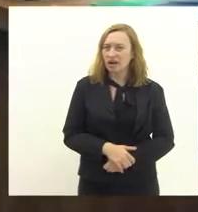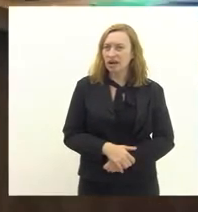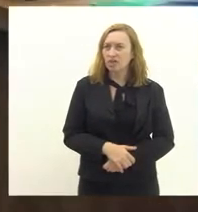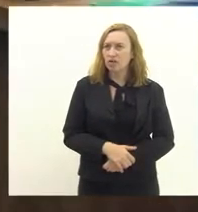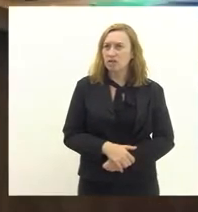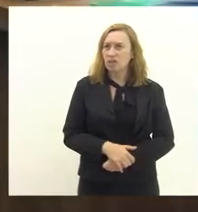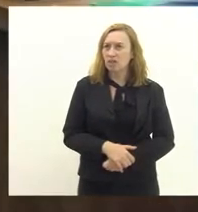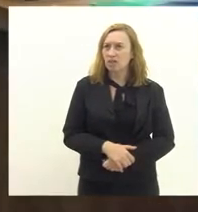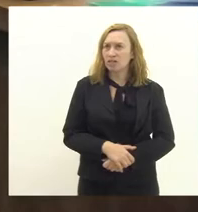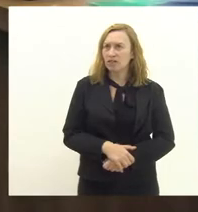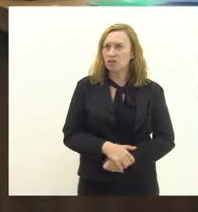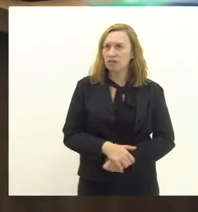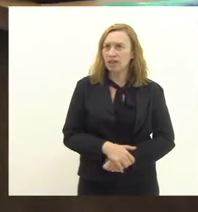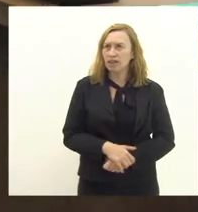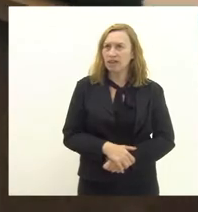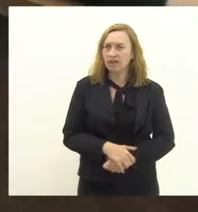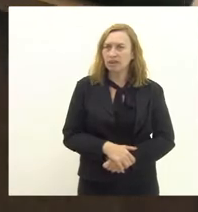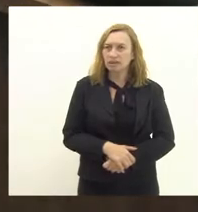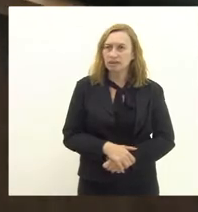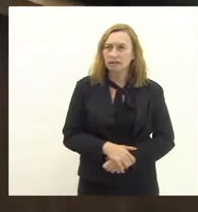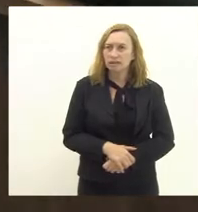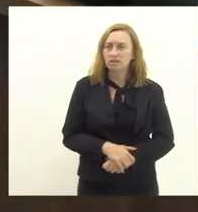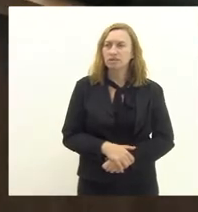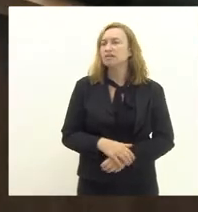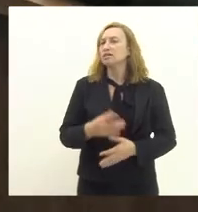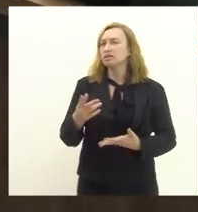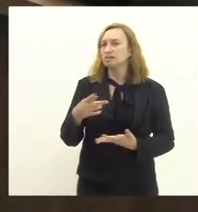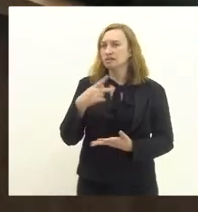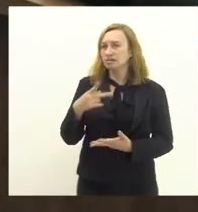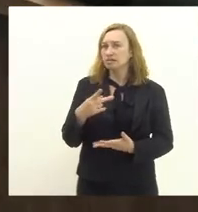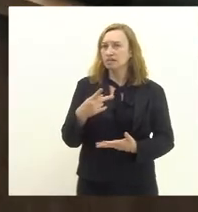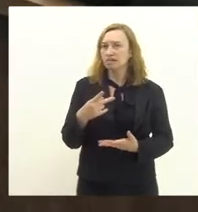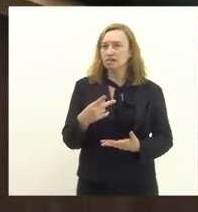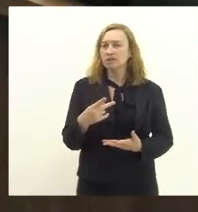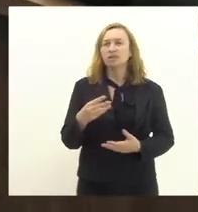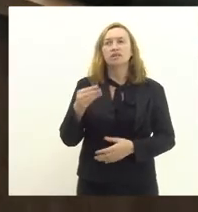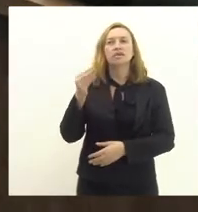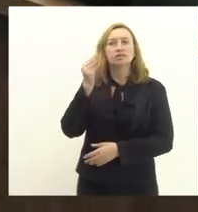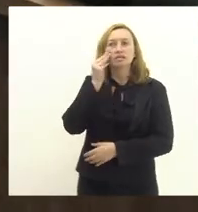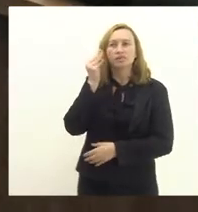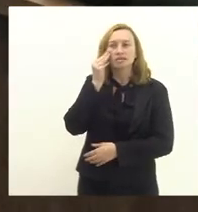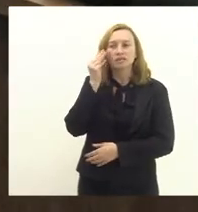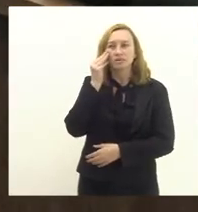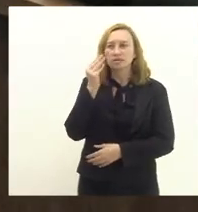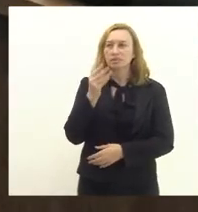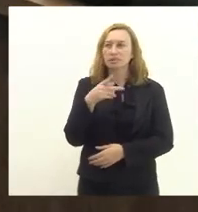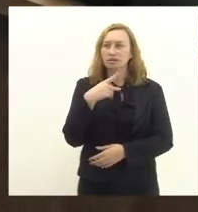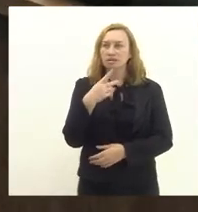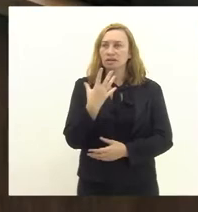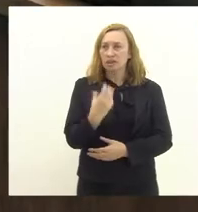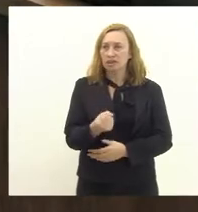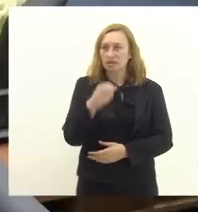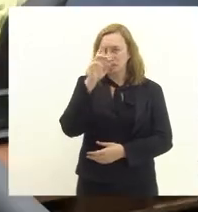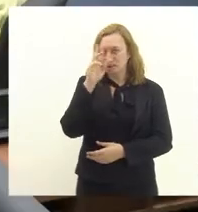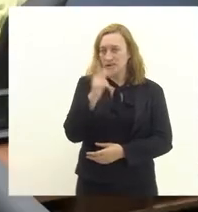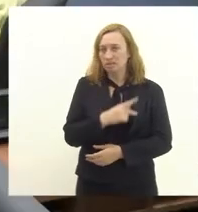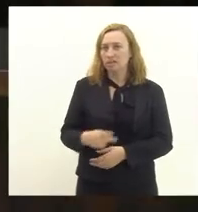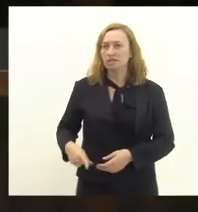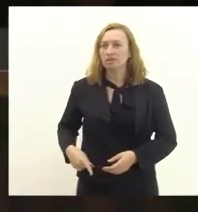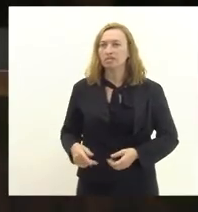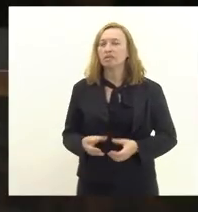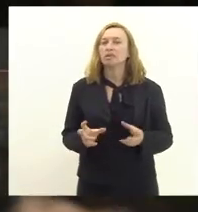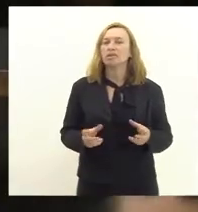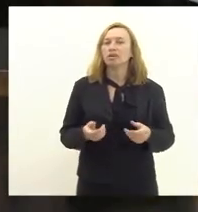emprestado todo o depoimento da parecerista Mônica Francisco, parecer favorável. Pela Comissão